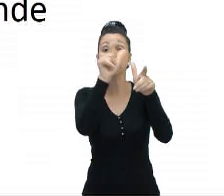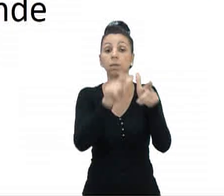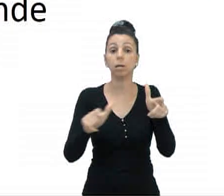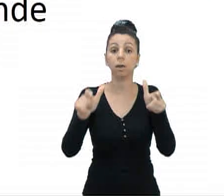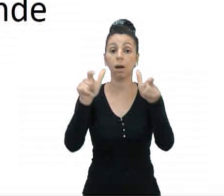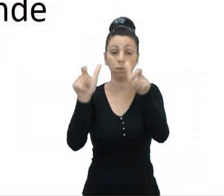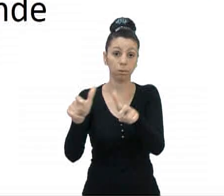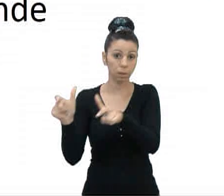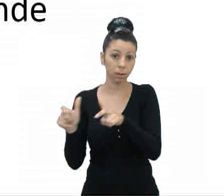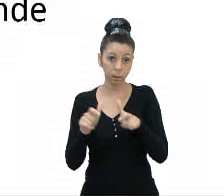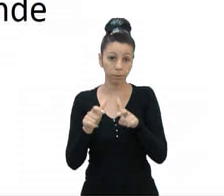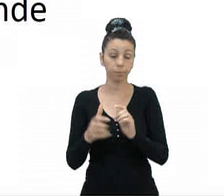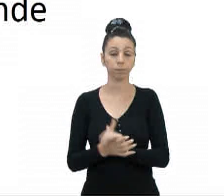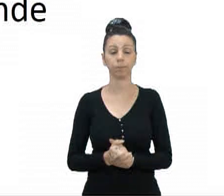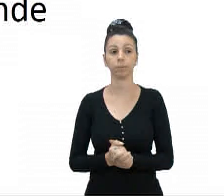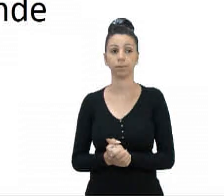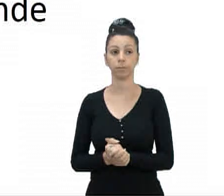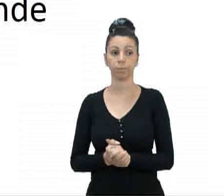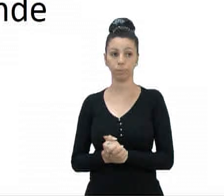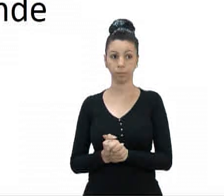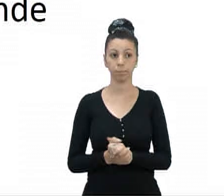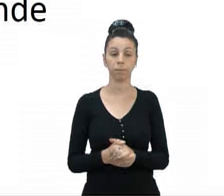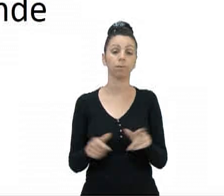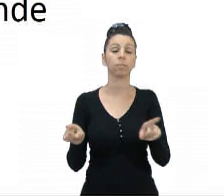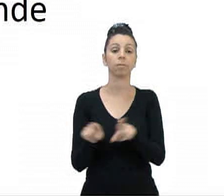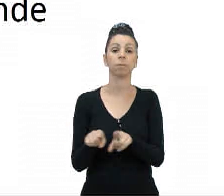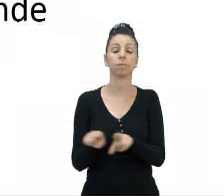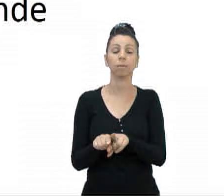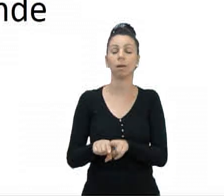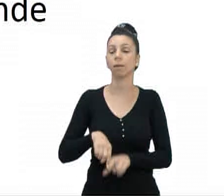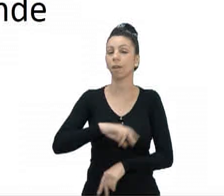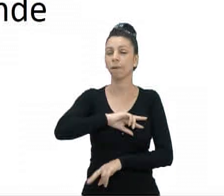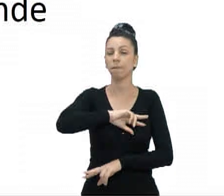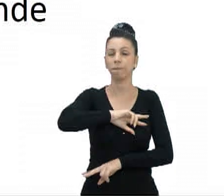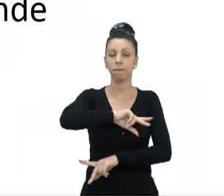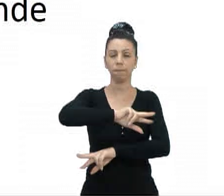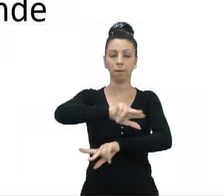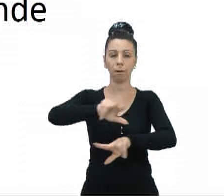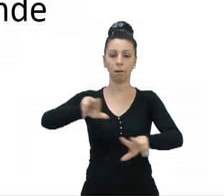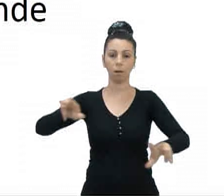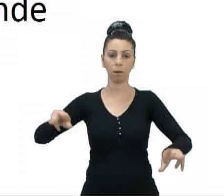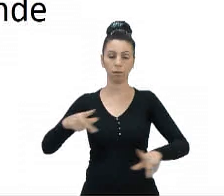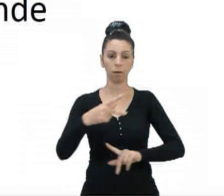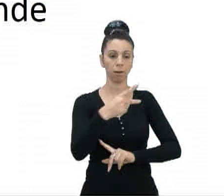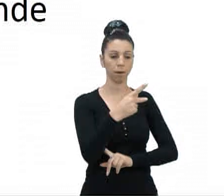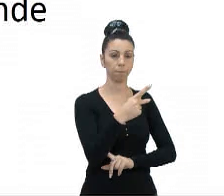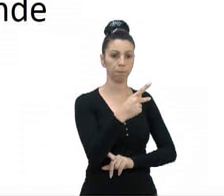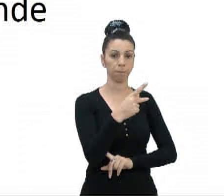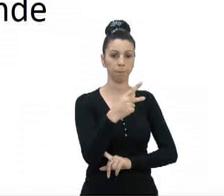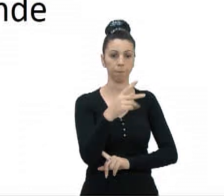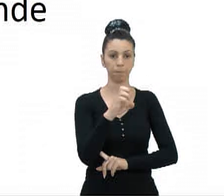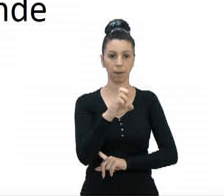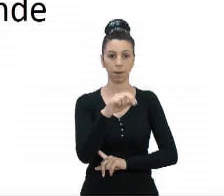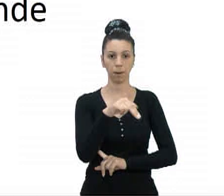aspecto recortado e irregular, devido ao grande número de penínsulas e arquipélagos e mares